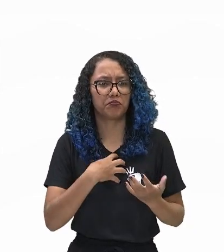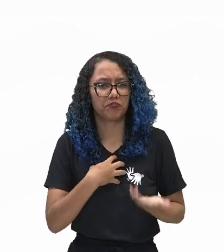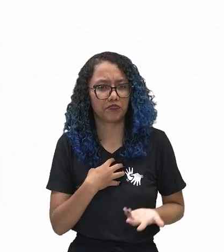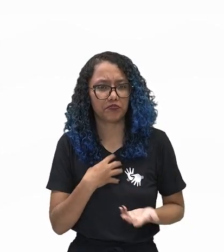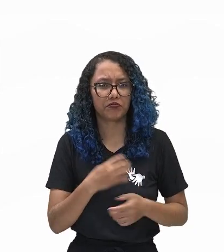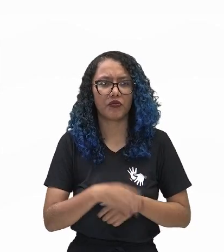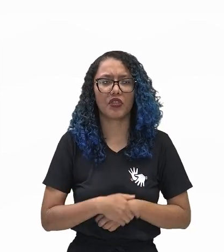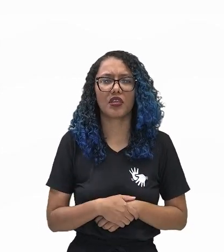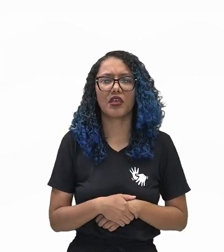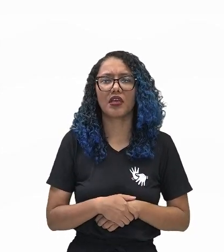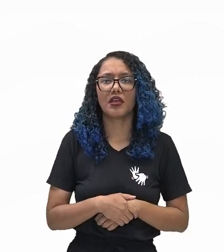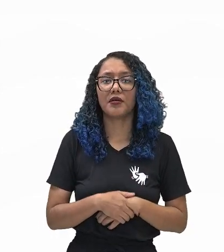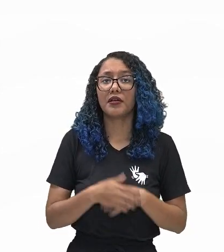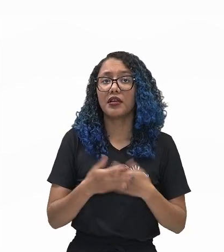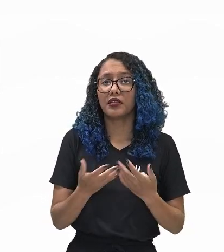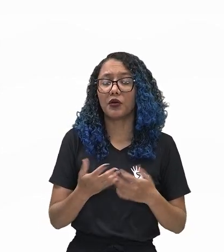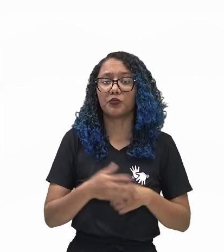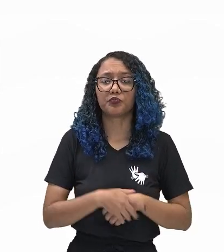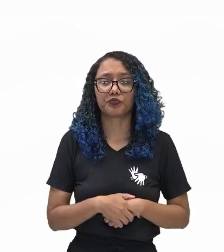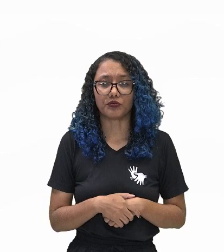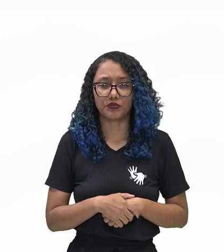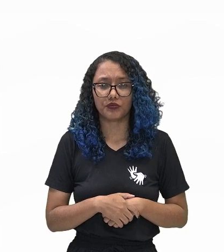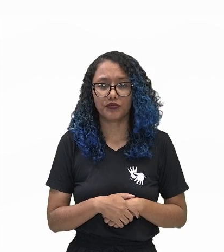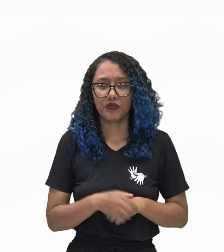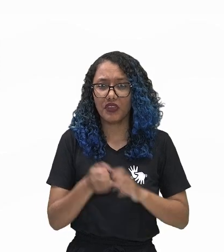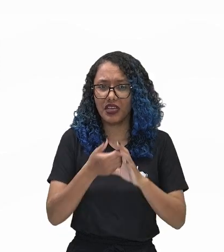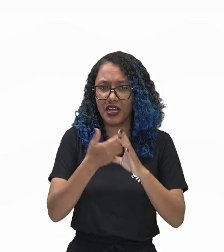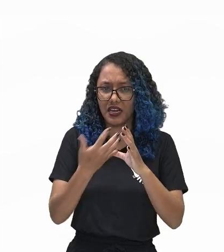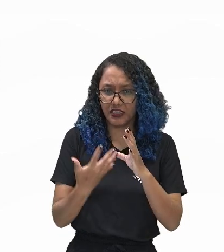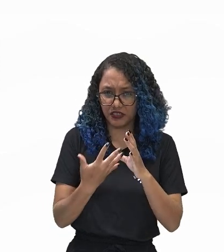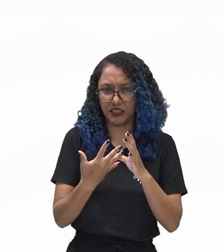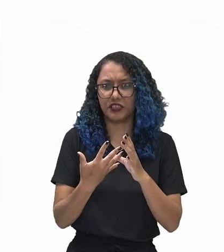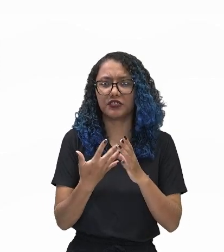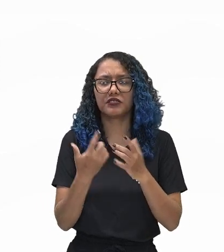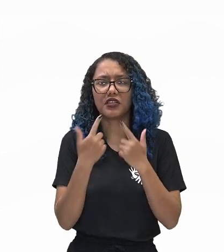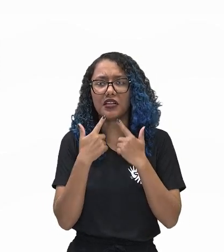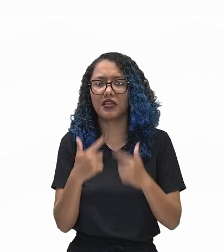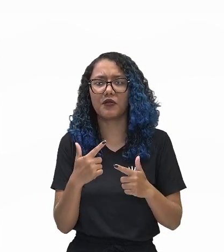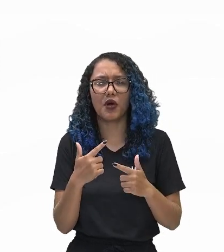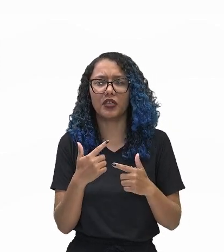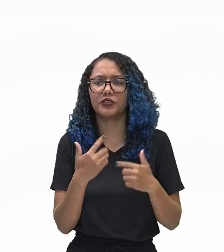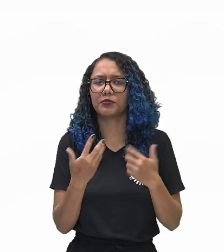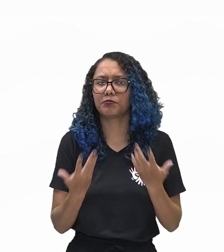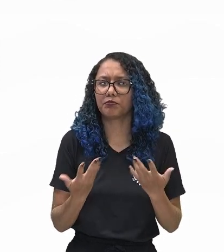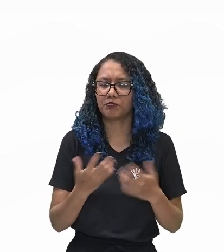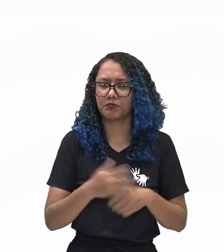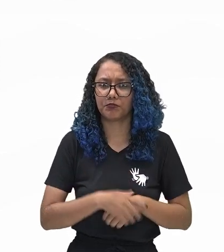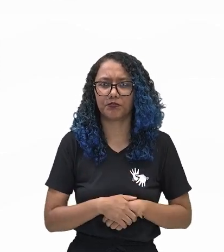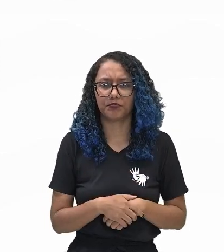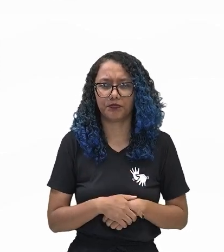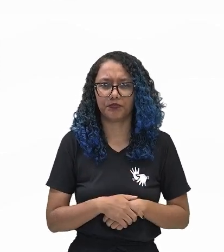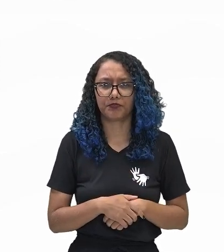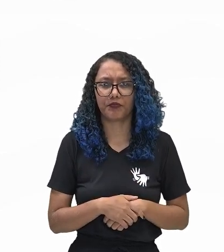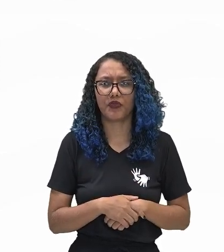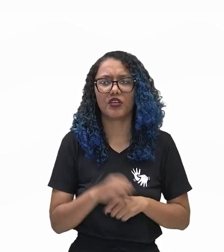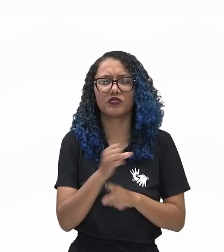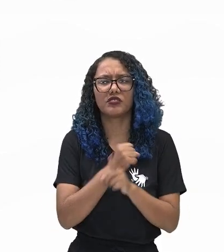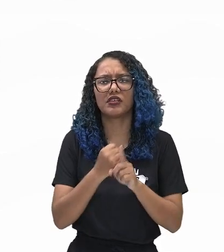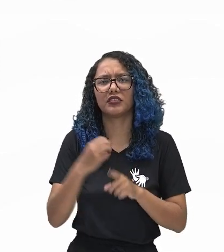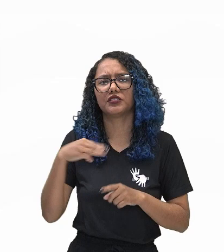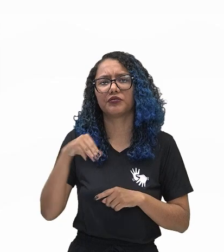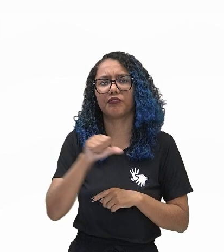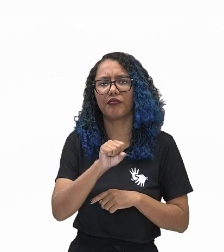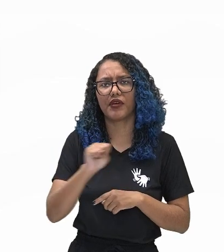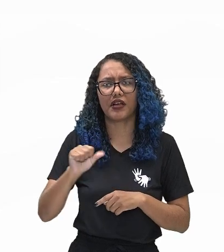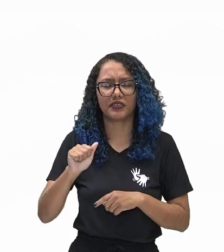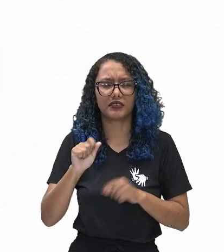pressupostos lógicos da linguagem? O que é sociedade de massas? Como se